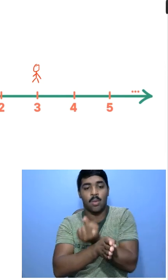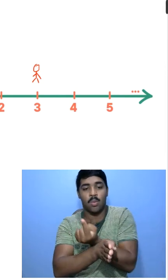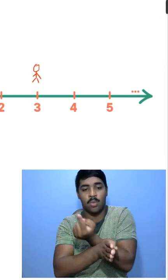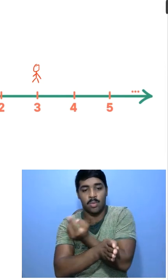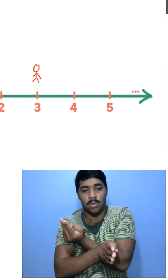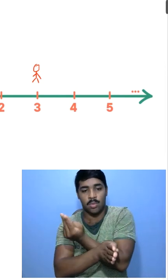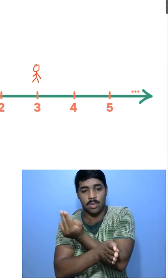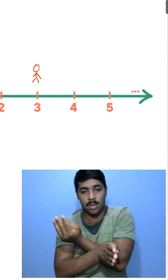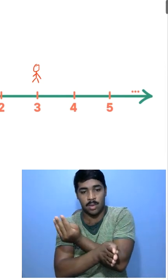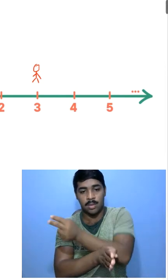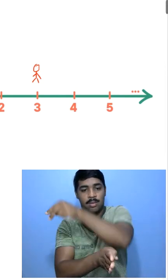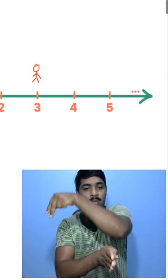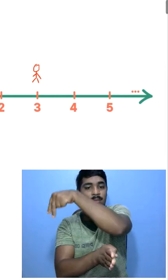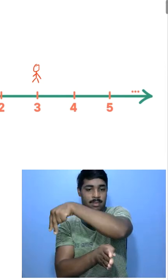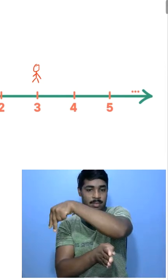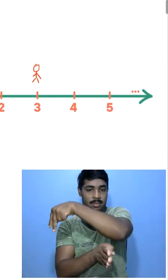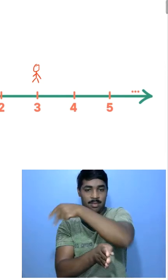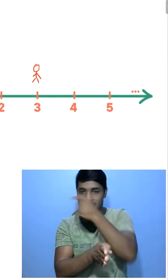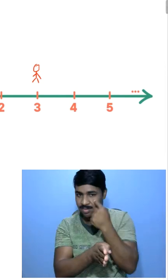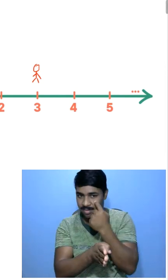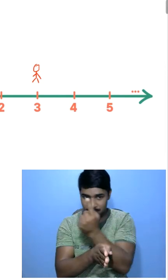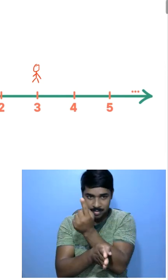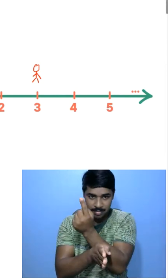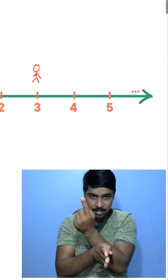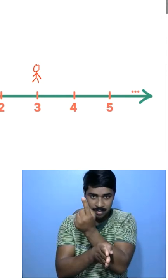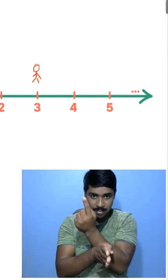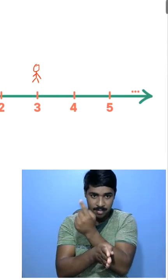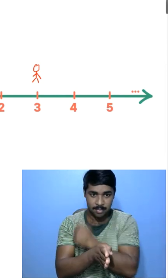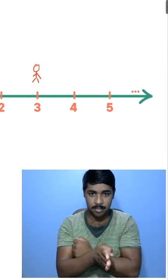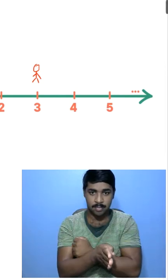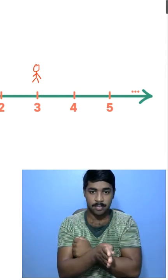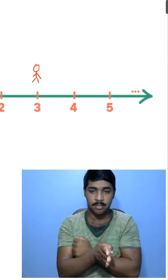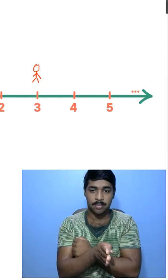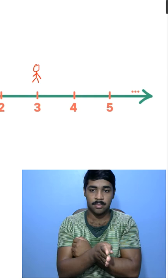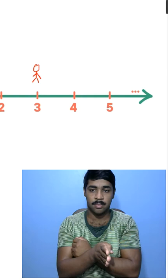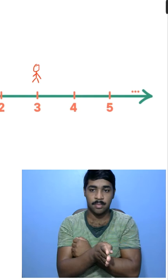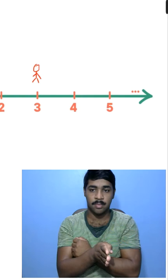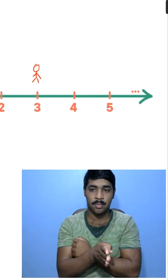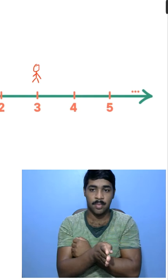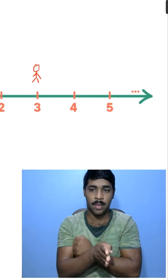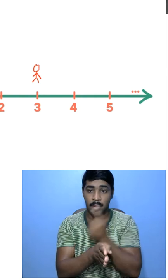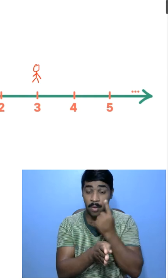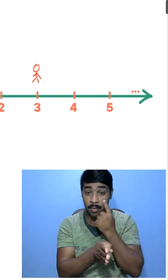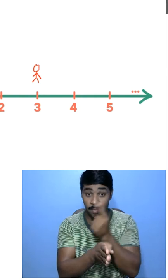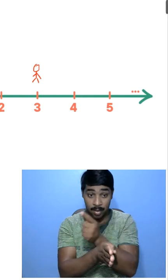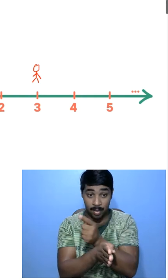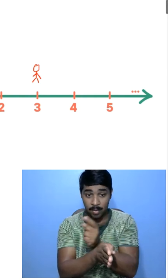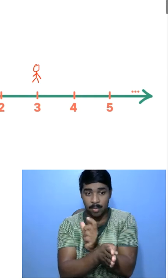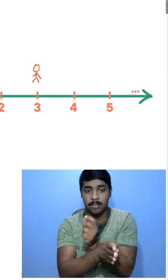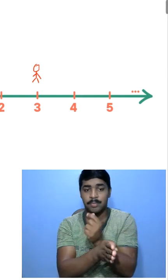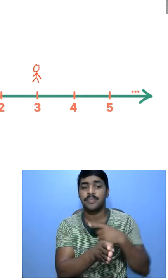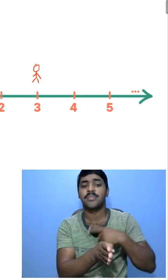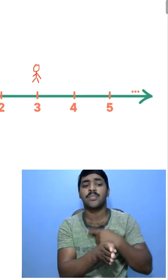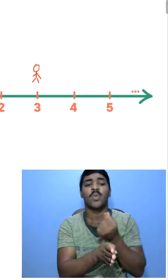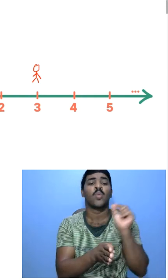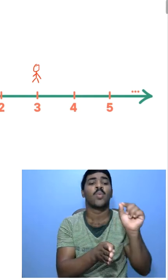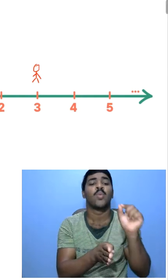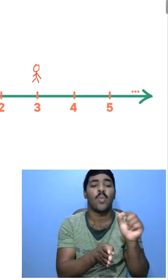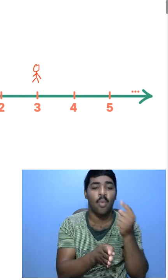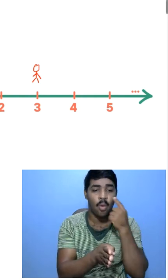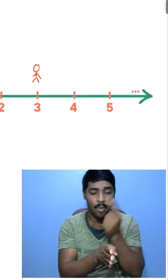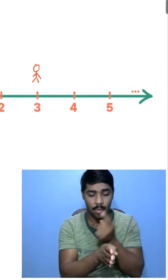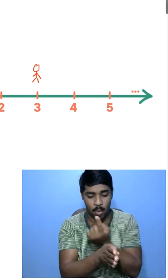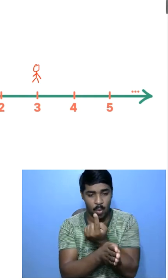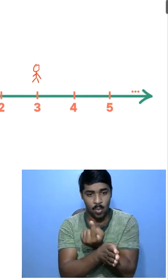mesma distância em relação ao centro da reta da nossa estrada. Por exemplo, essa primeira pessoa aqui, ela